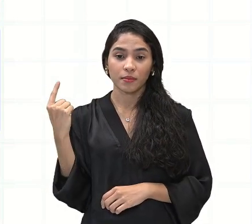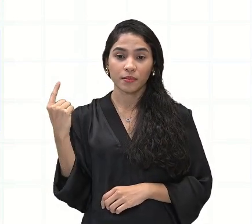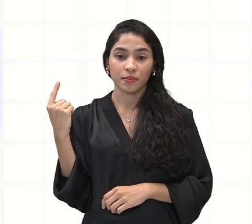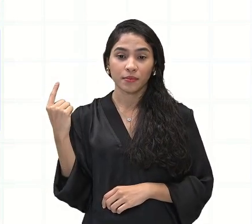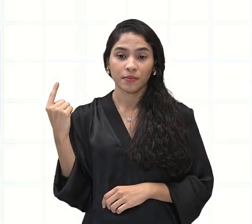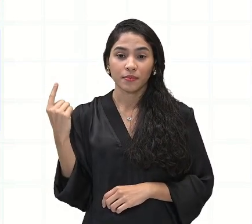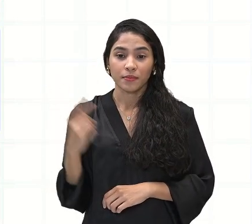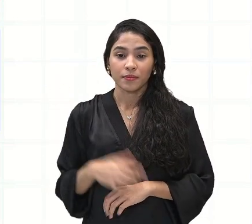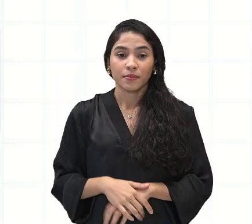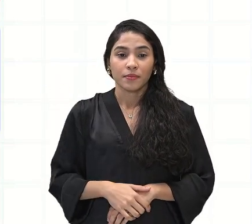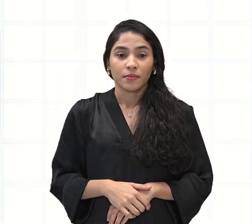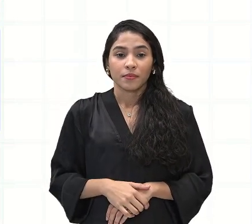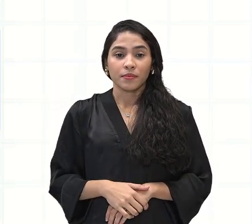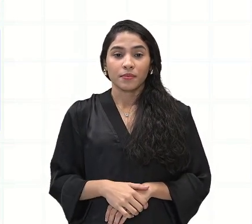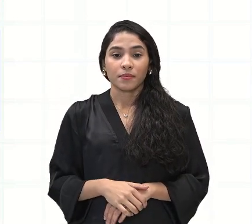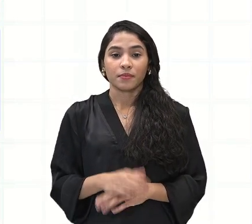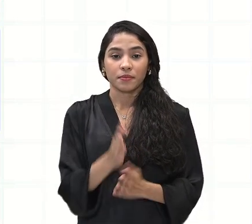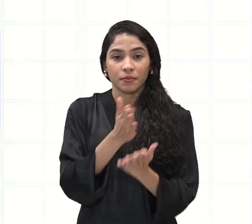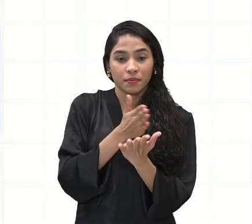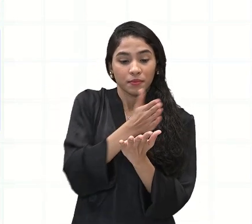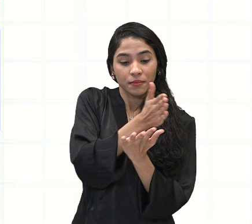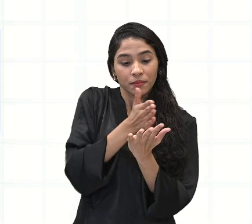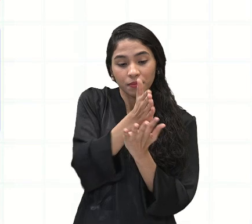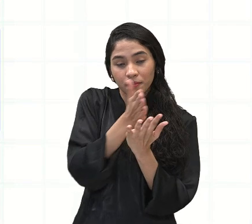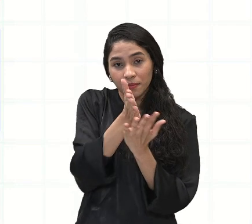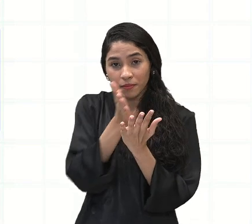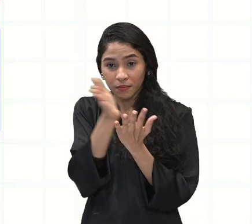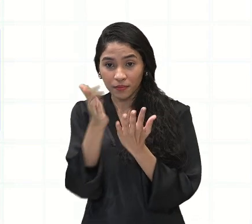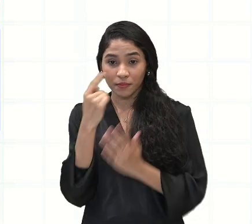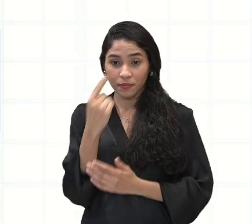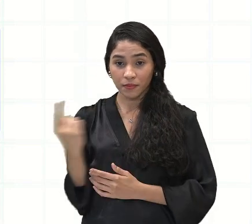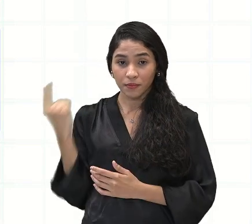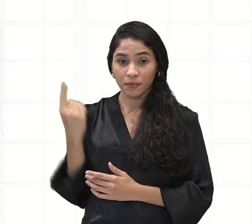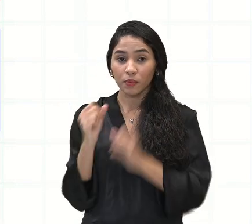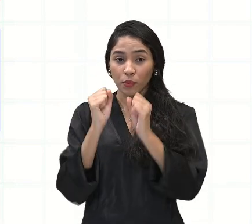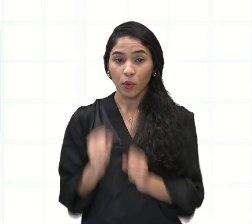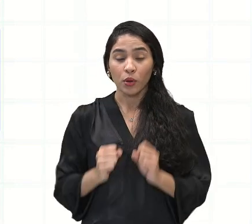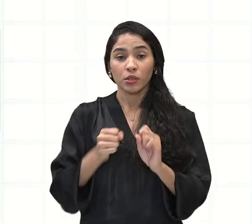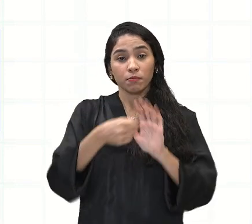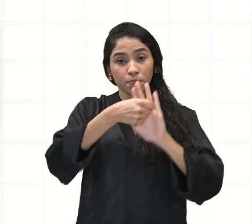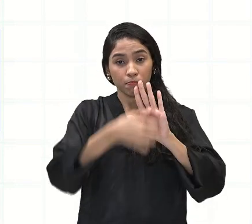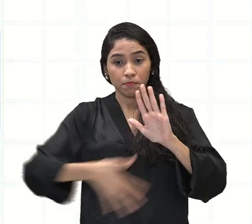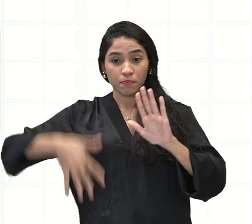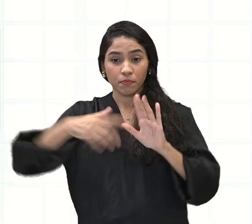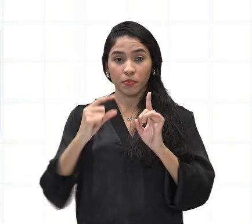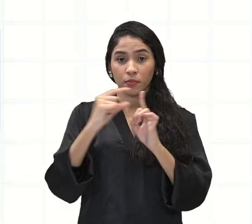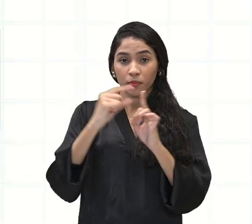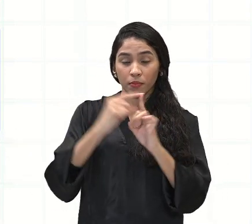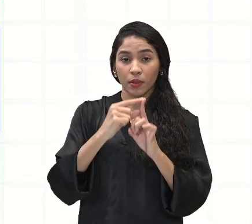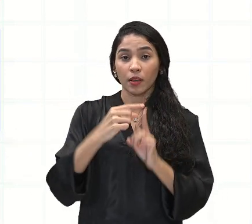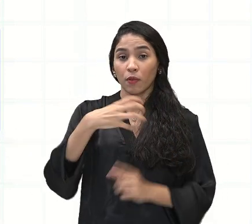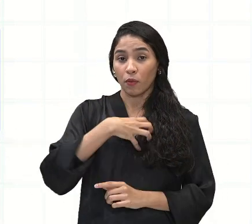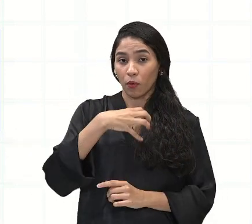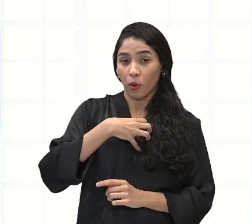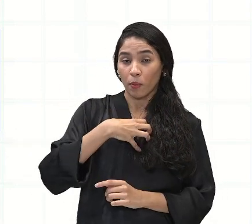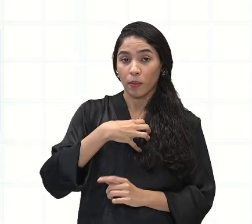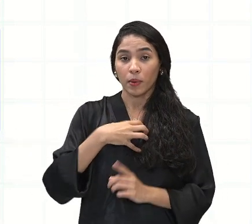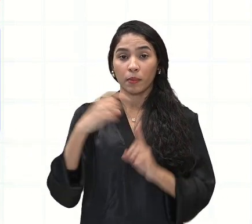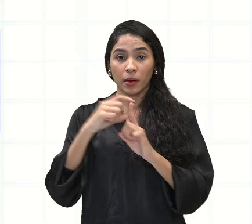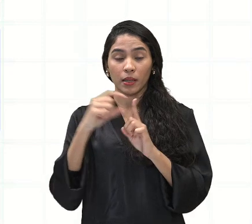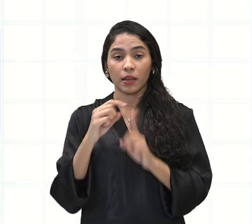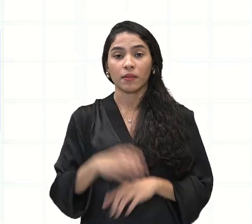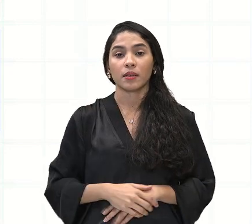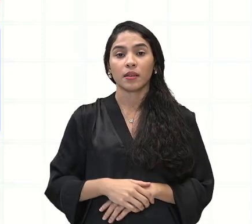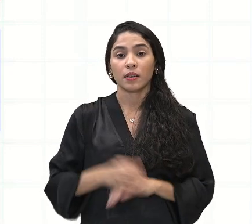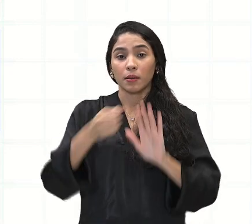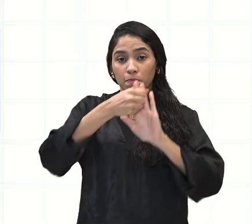Aqui a gente tem a subdivisão das figuras de linguagem, que podem ser figuras de palavra, que são os sentidos das palavras, a figura de som, que lida